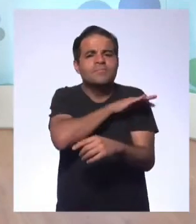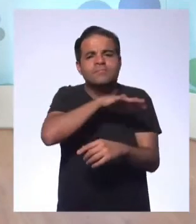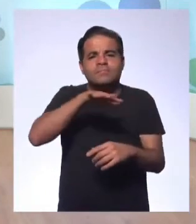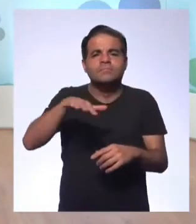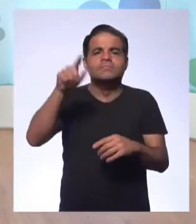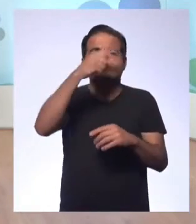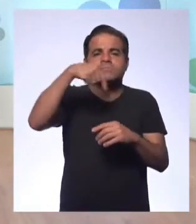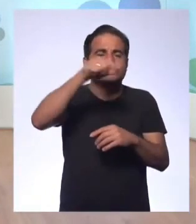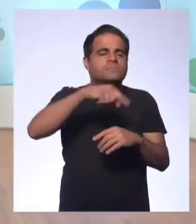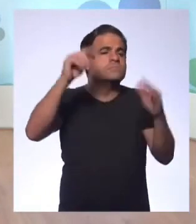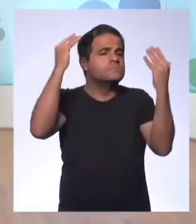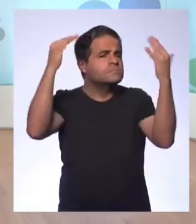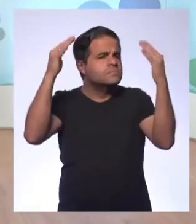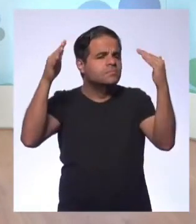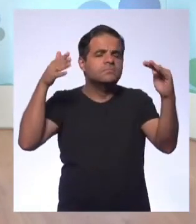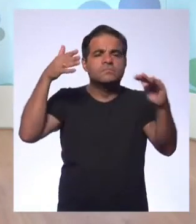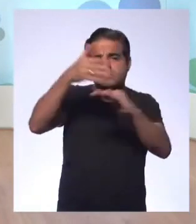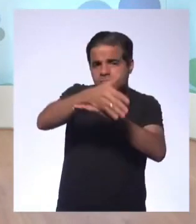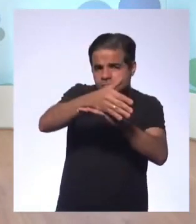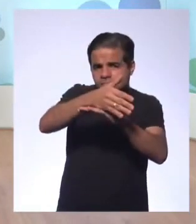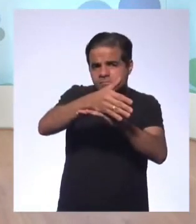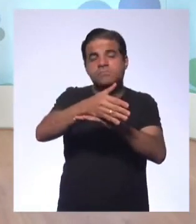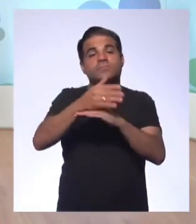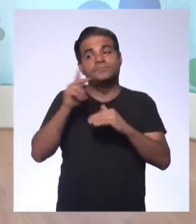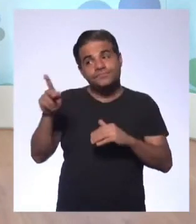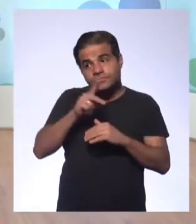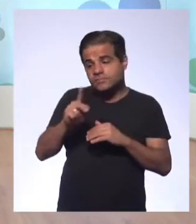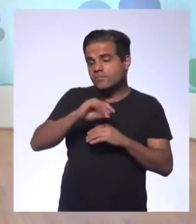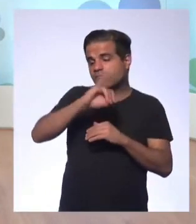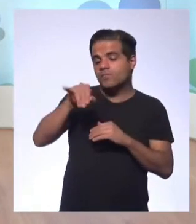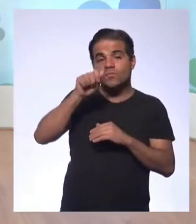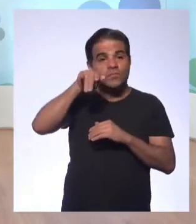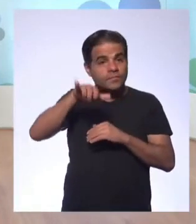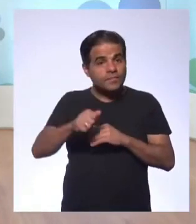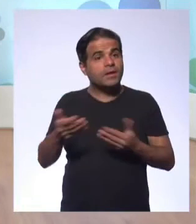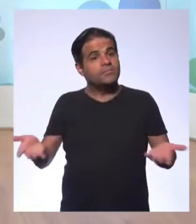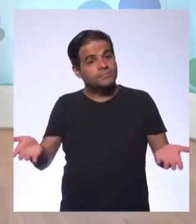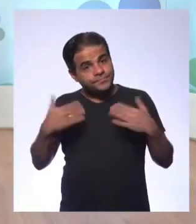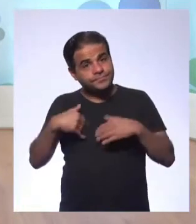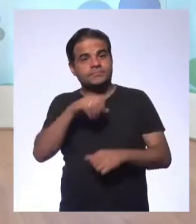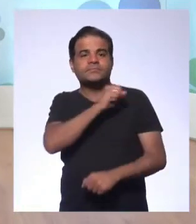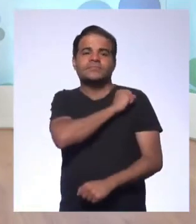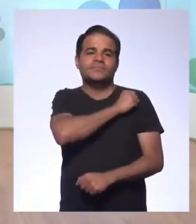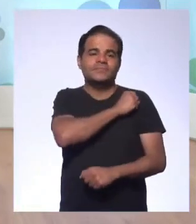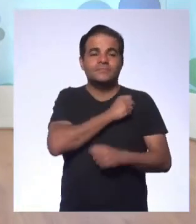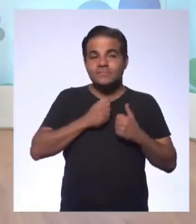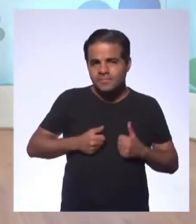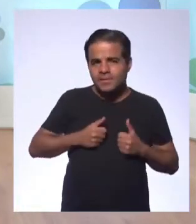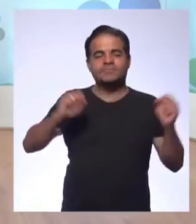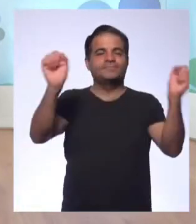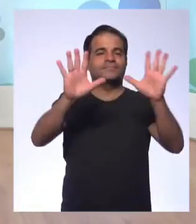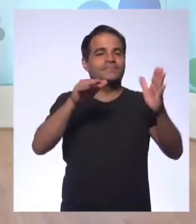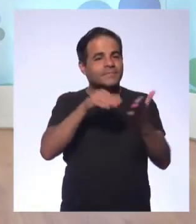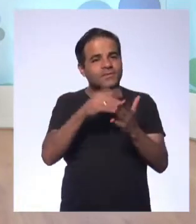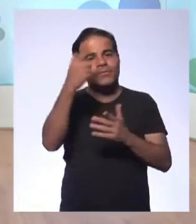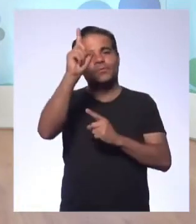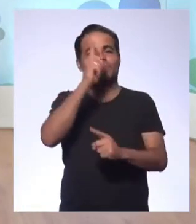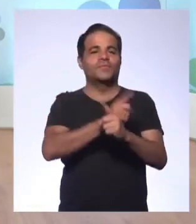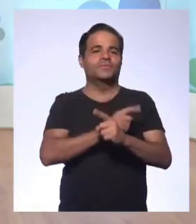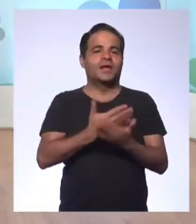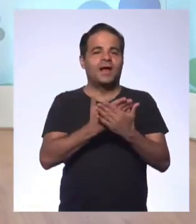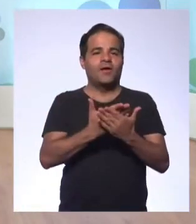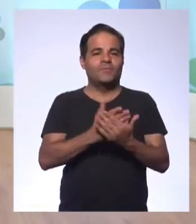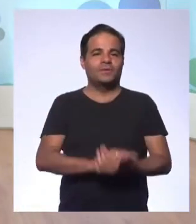aos professores que participaram. Gente, professora Janaína, nós vamos para o 8º ano agora. Tchau, tchau, gente, pessoal. Tchau, até a próxima aula.